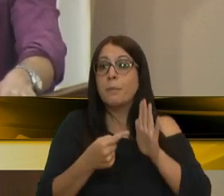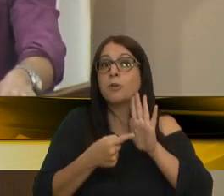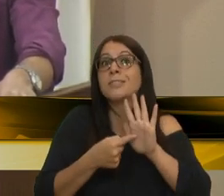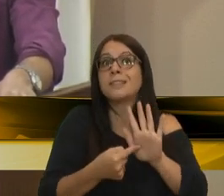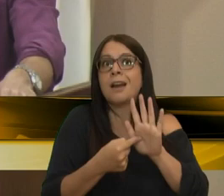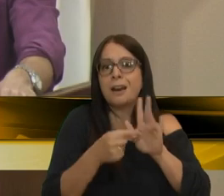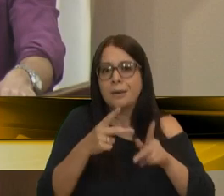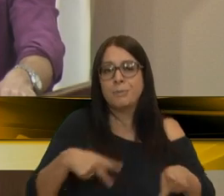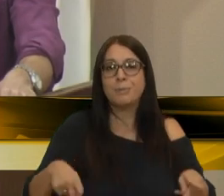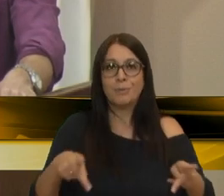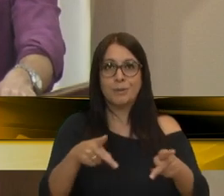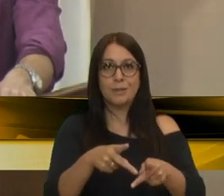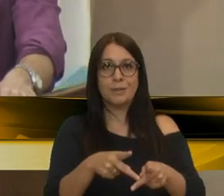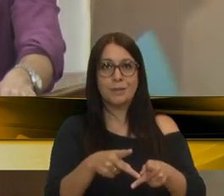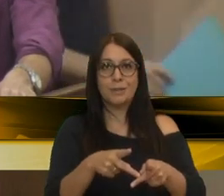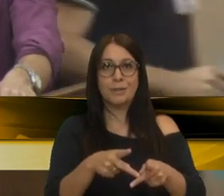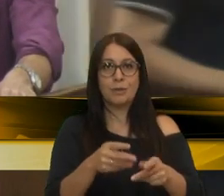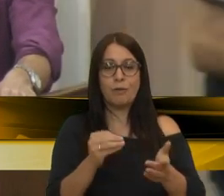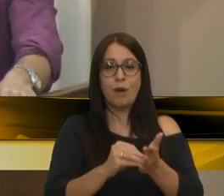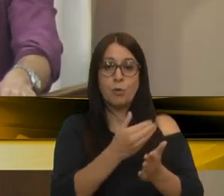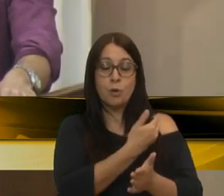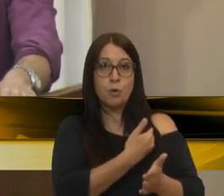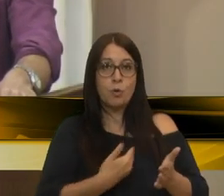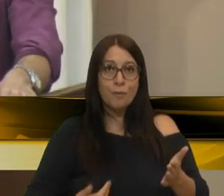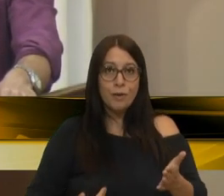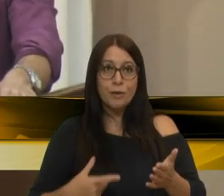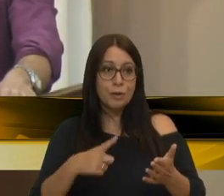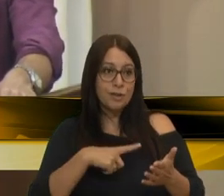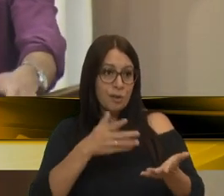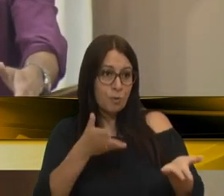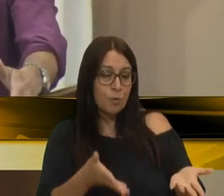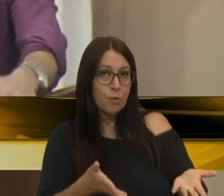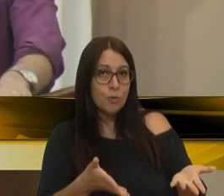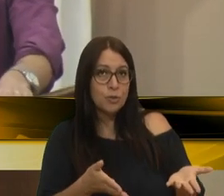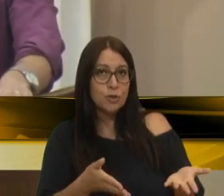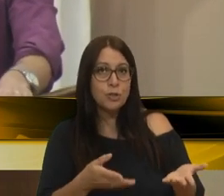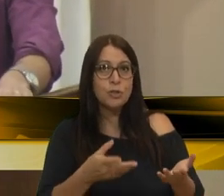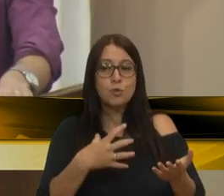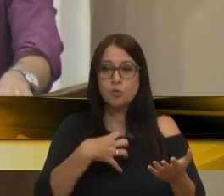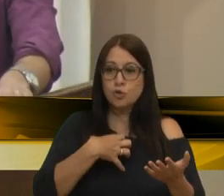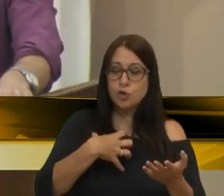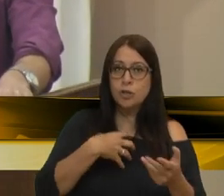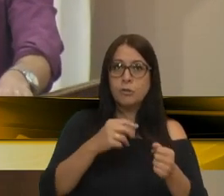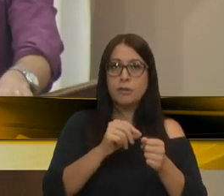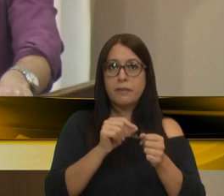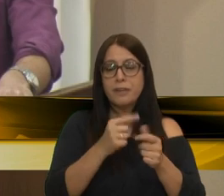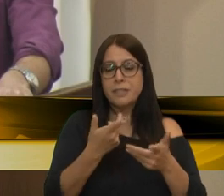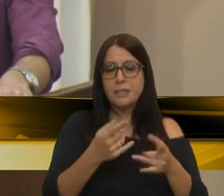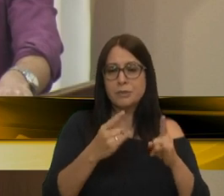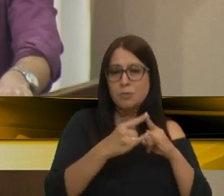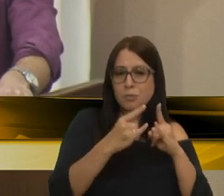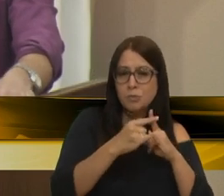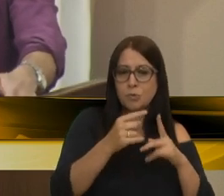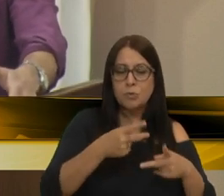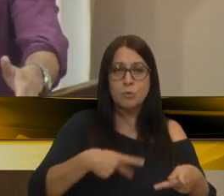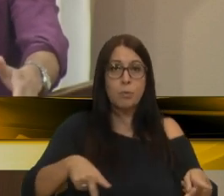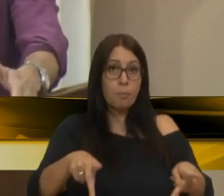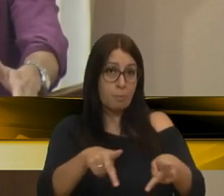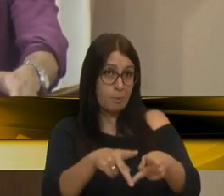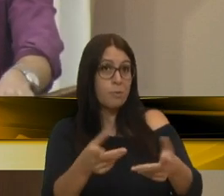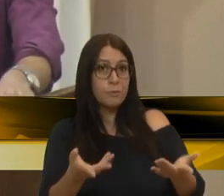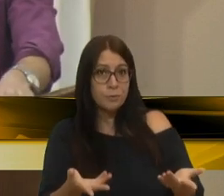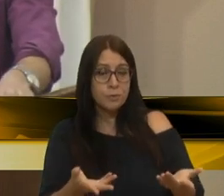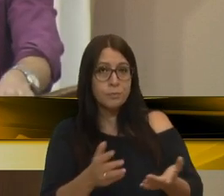para a população o desgoverno desse governo que está atualmente, a maneira que ele está agindo com as entidades, com o povo,